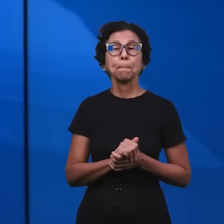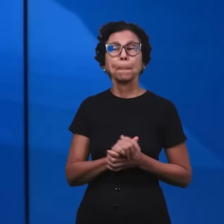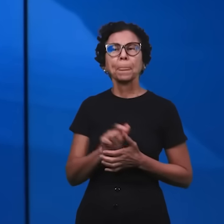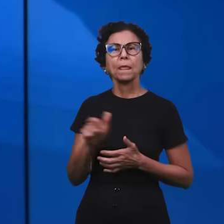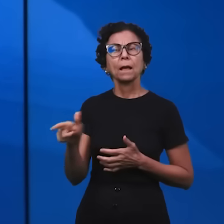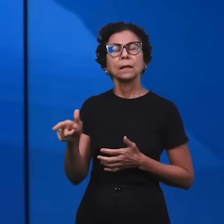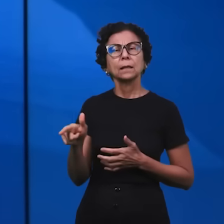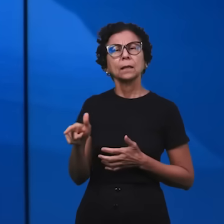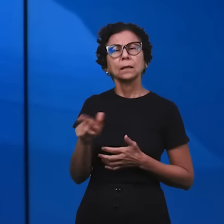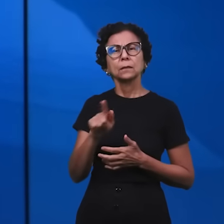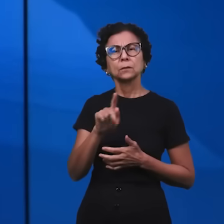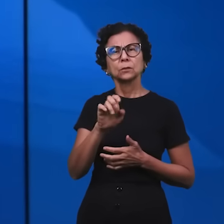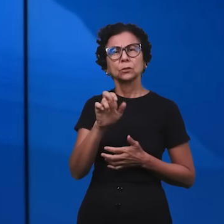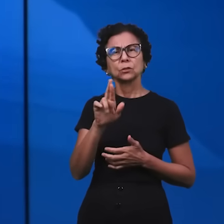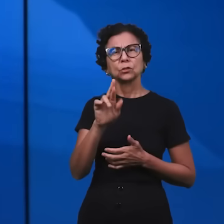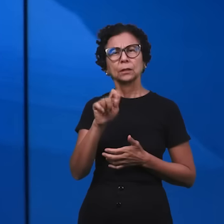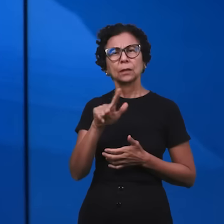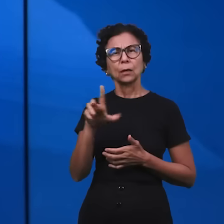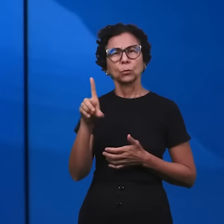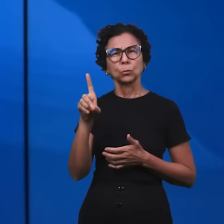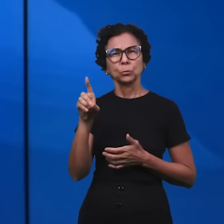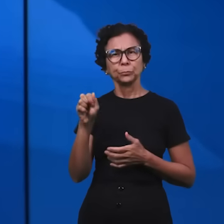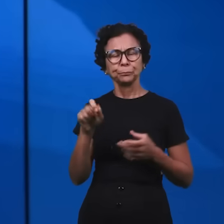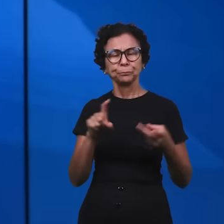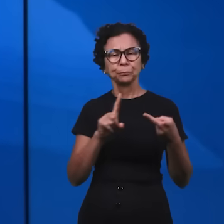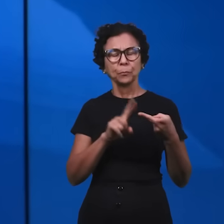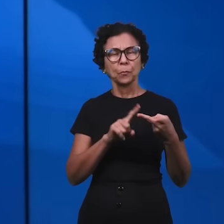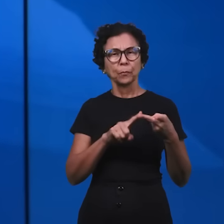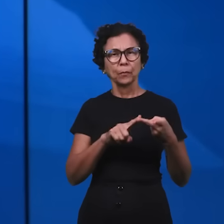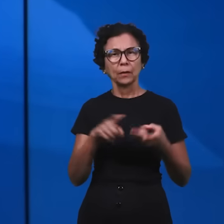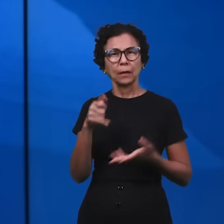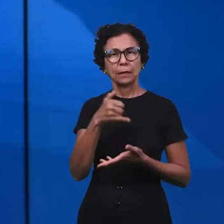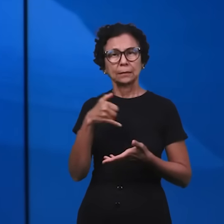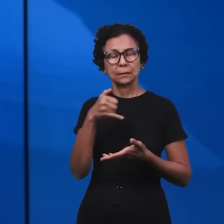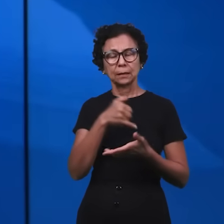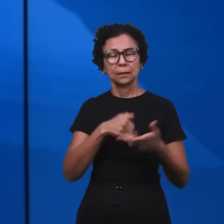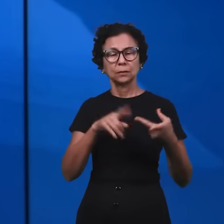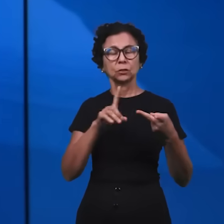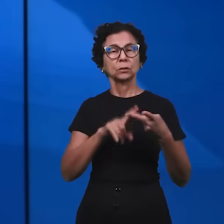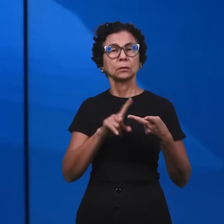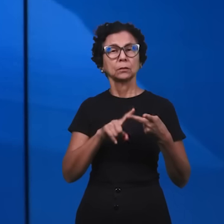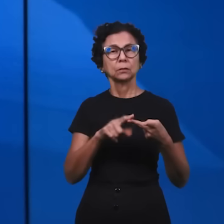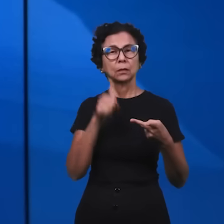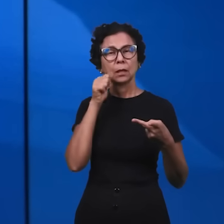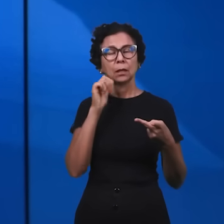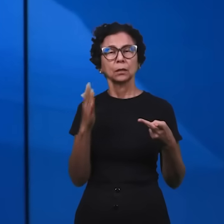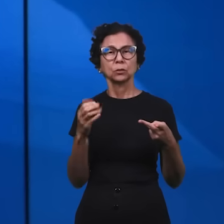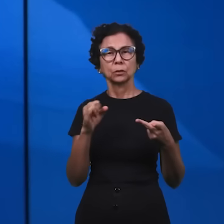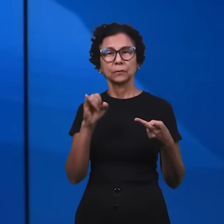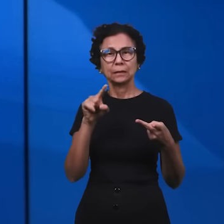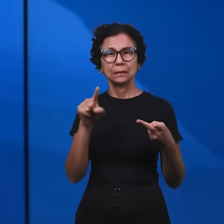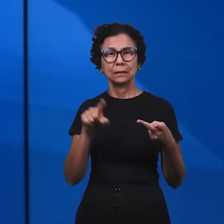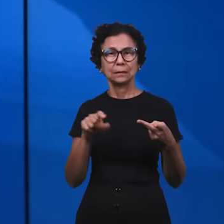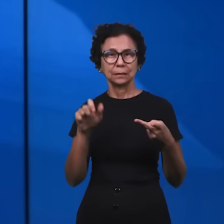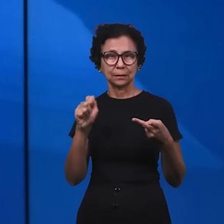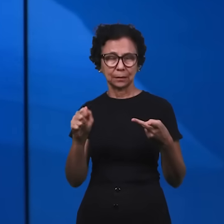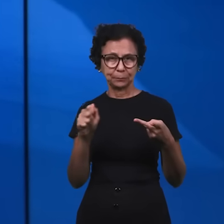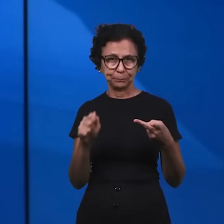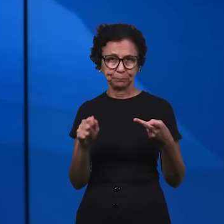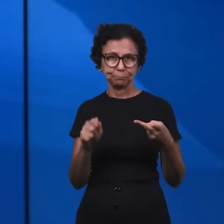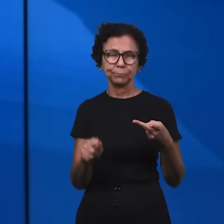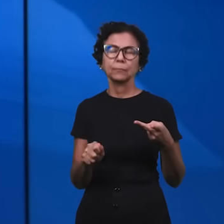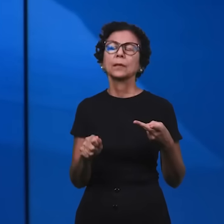Geraldo Márcio é da nossa igreja lá de São Gonçalo, no Rio de Janeiro. Depois, sobre o azeite, quem vai falar vai ser a